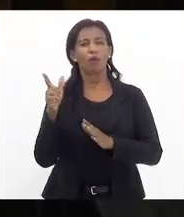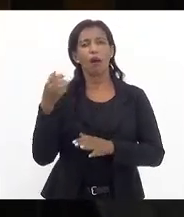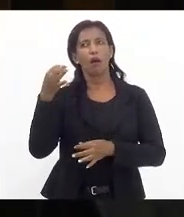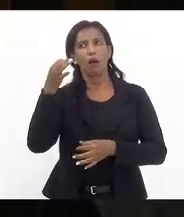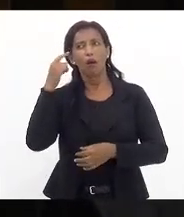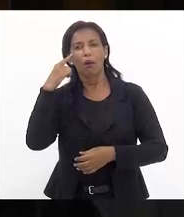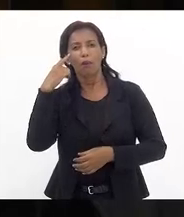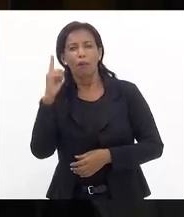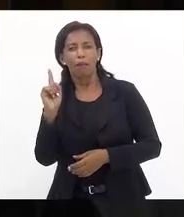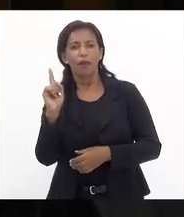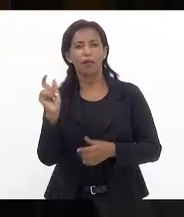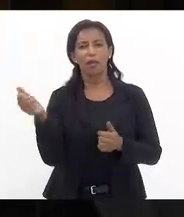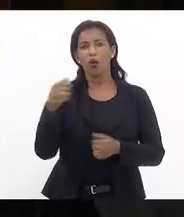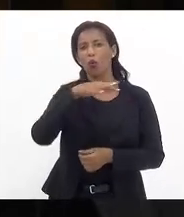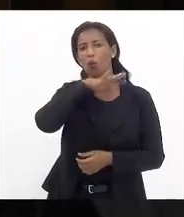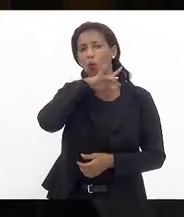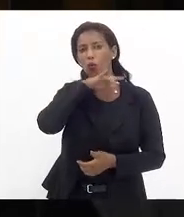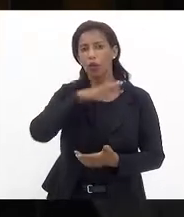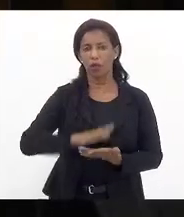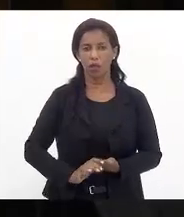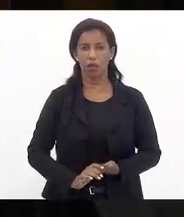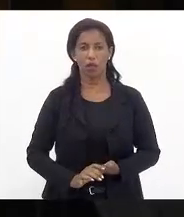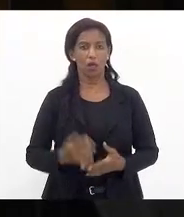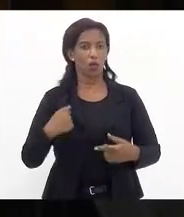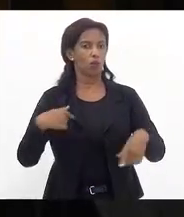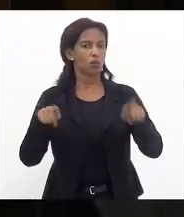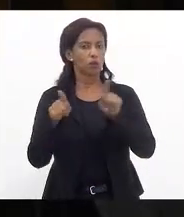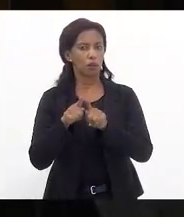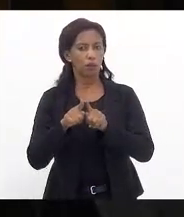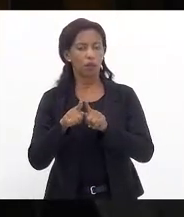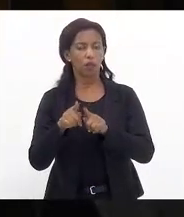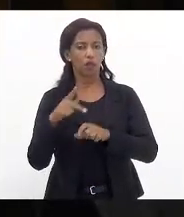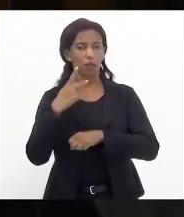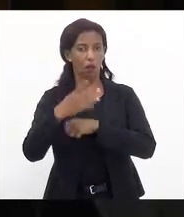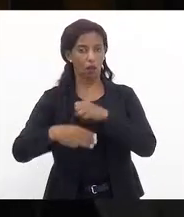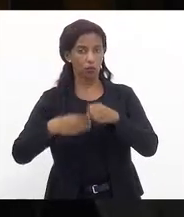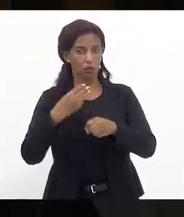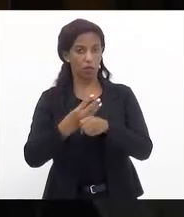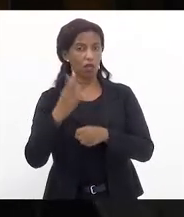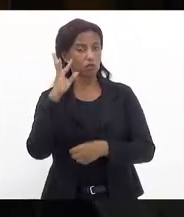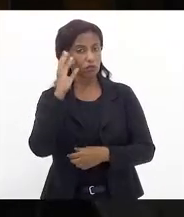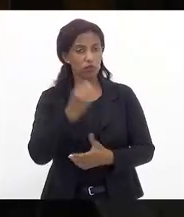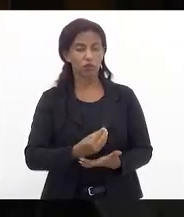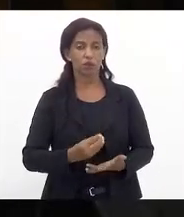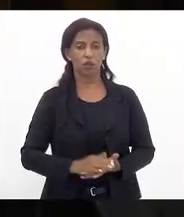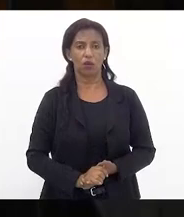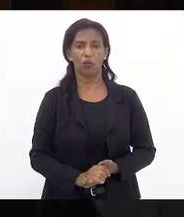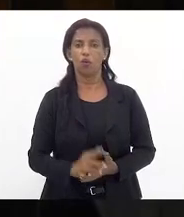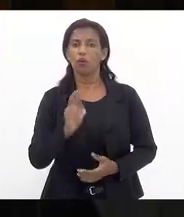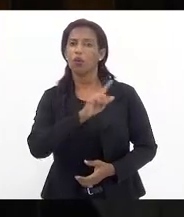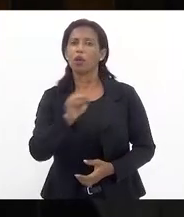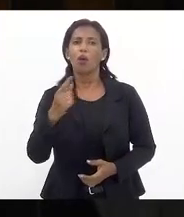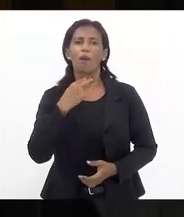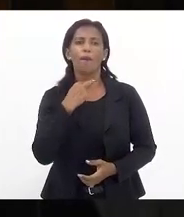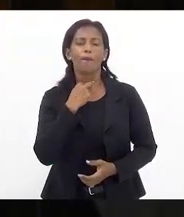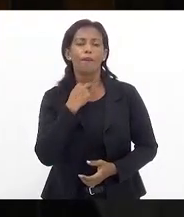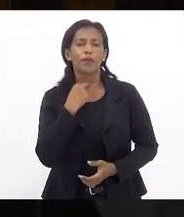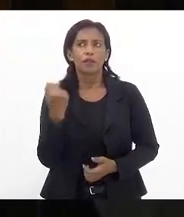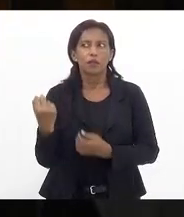para que entrem no serviço público estadual. Não quero. E também, em relação ao triênio, tem solução. Não precisa